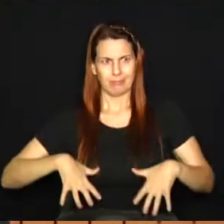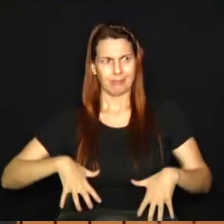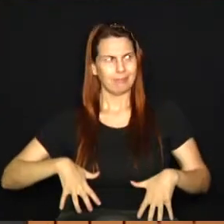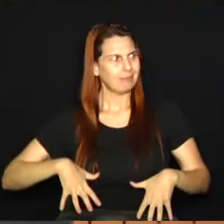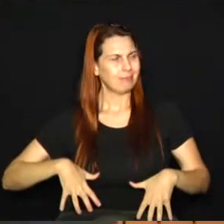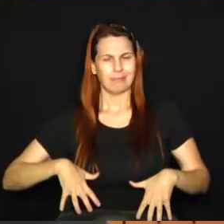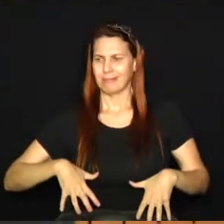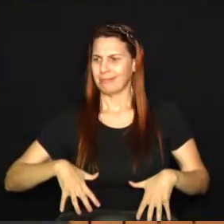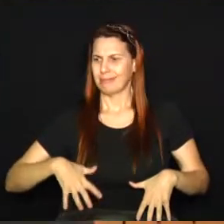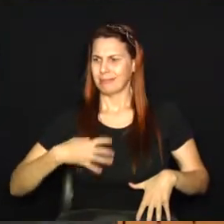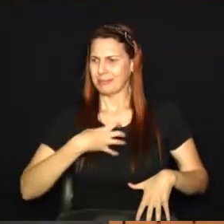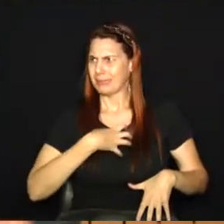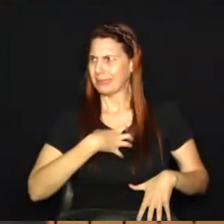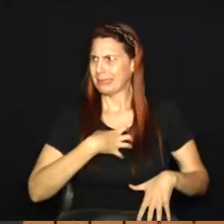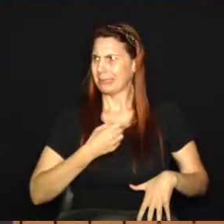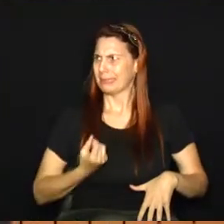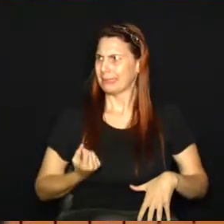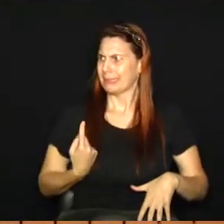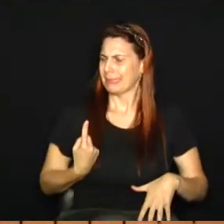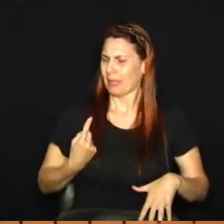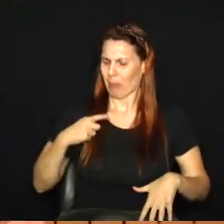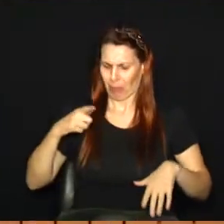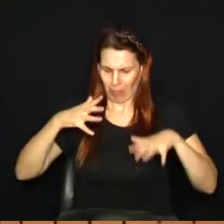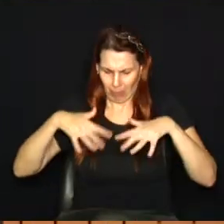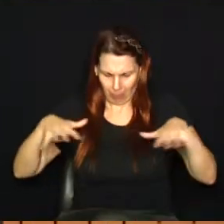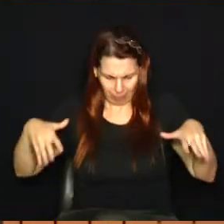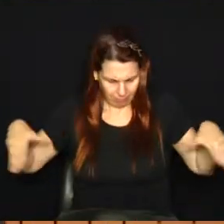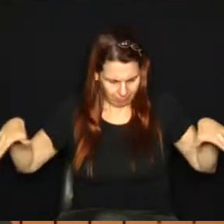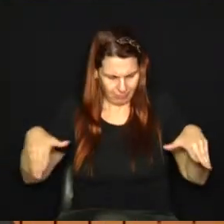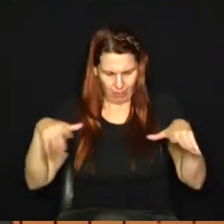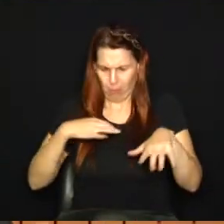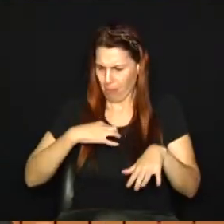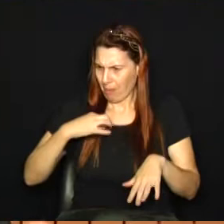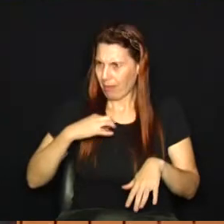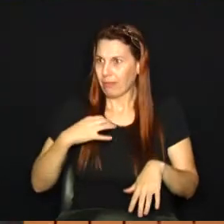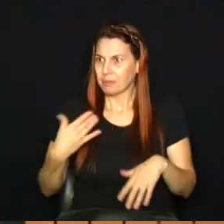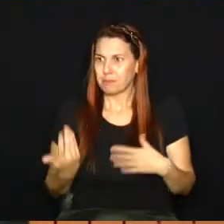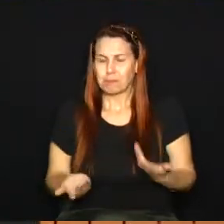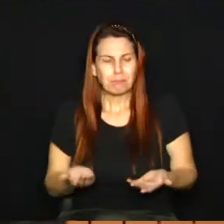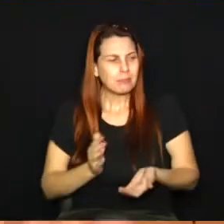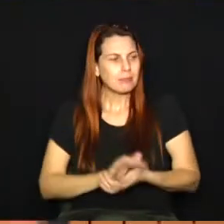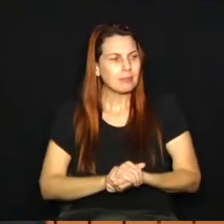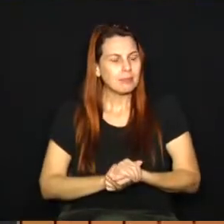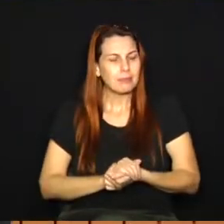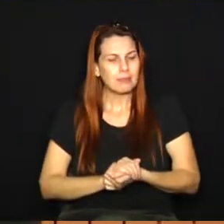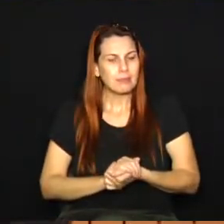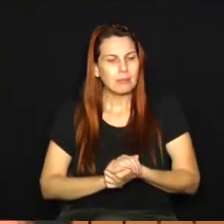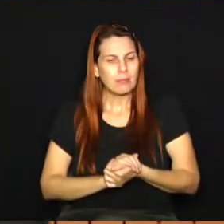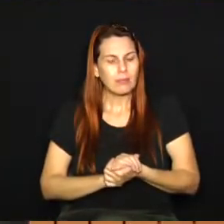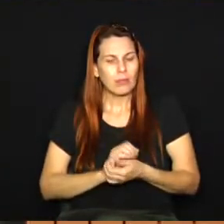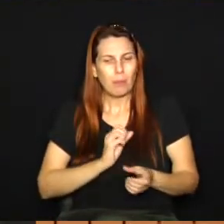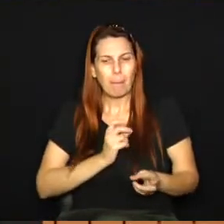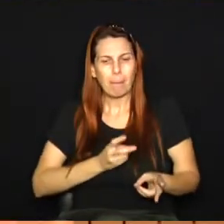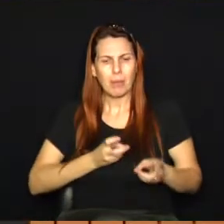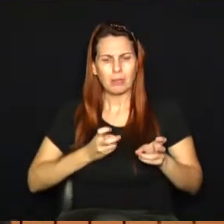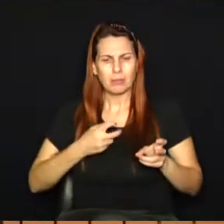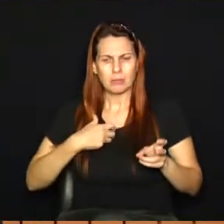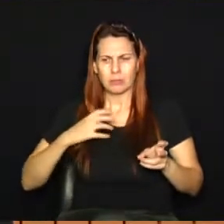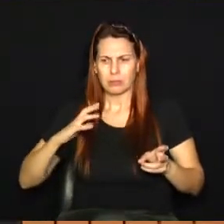me sentia desengonçado na túnica. Né? E, de repente, me vi naquela